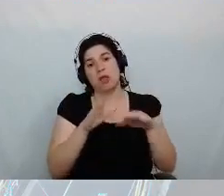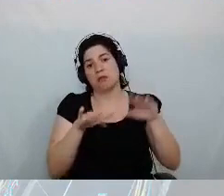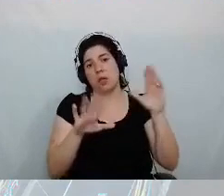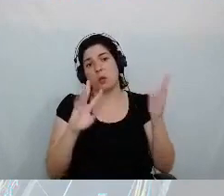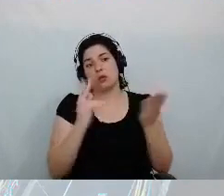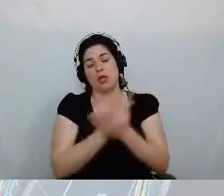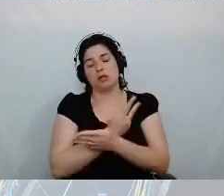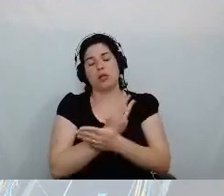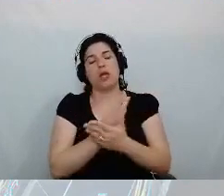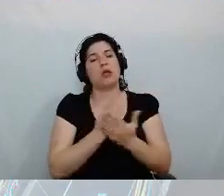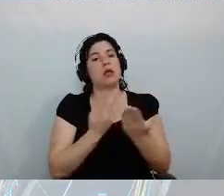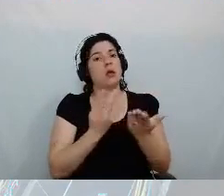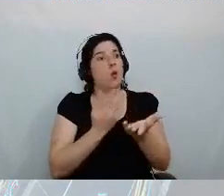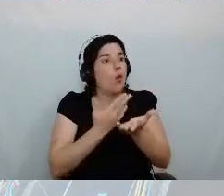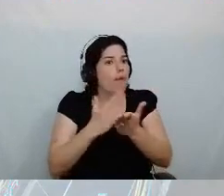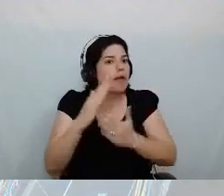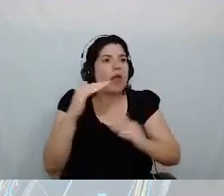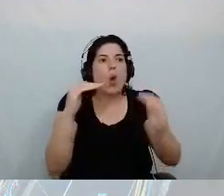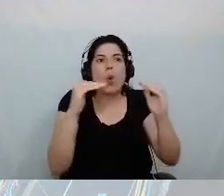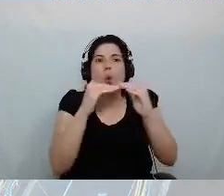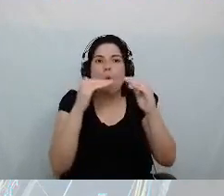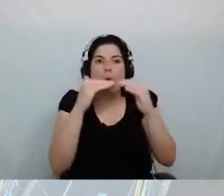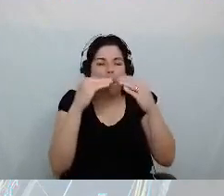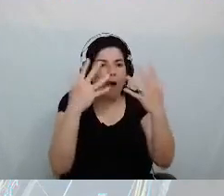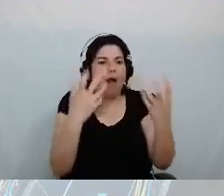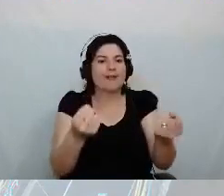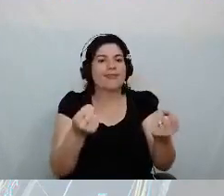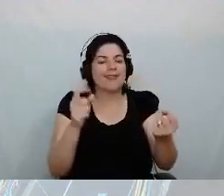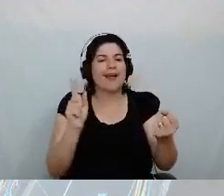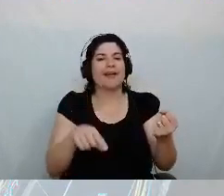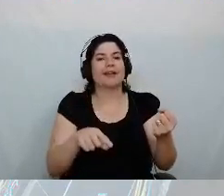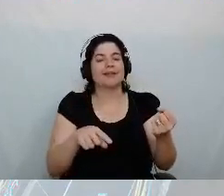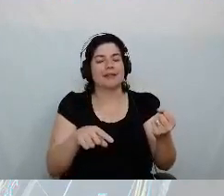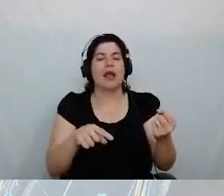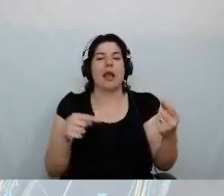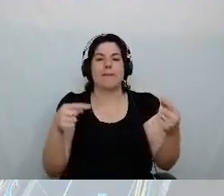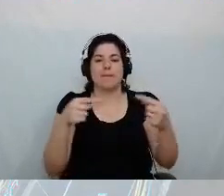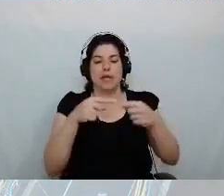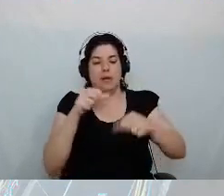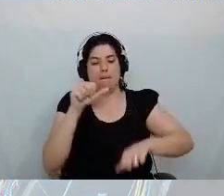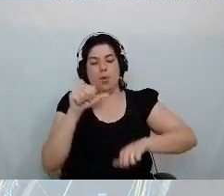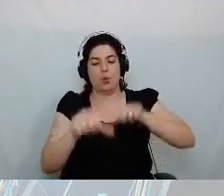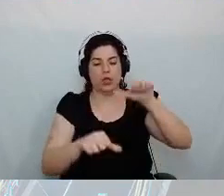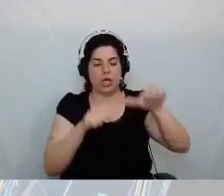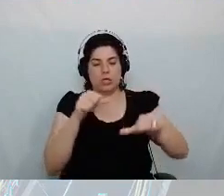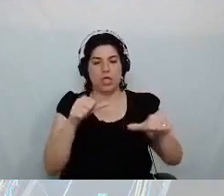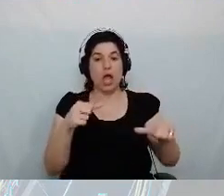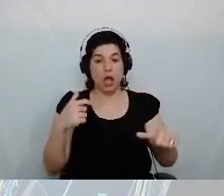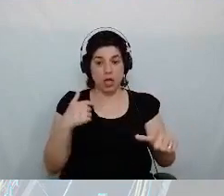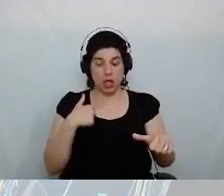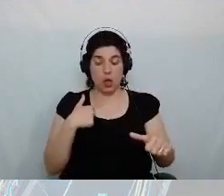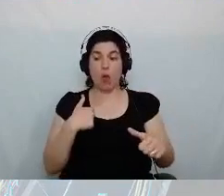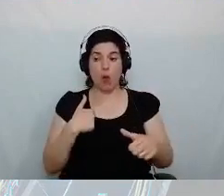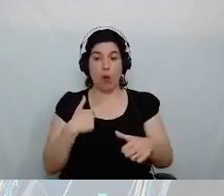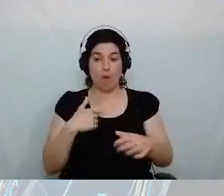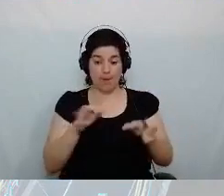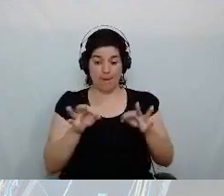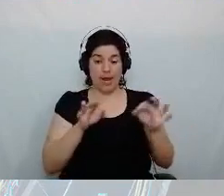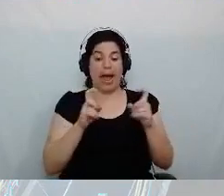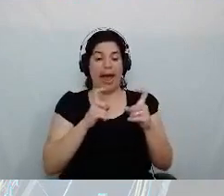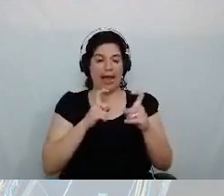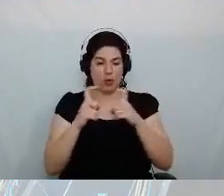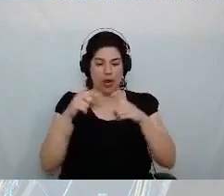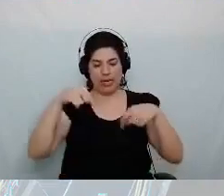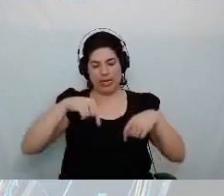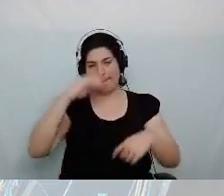a concordar. Isso é uma transformação. Então, quando eu vou fazer uma reunião, e culturalmente no Brasil a